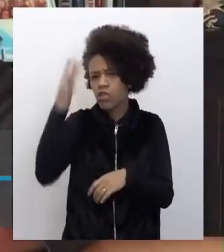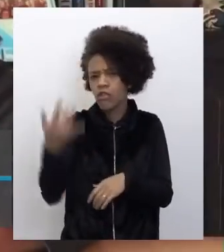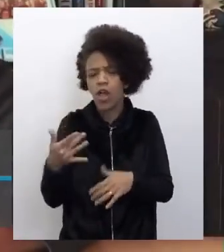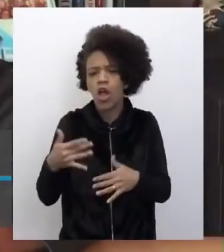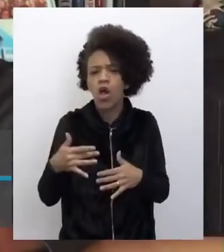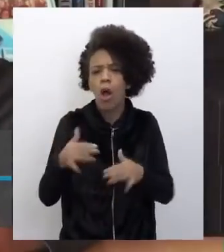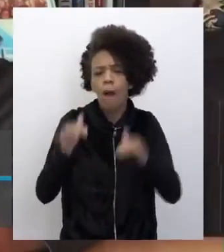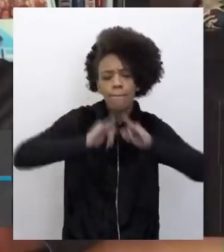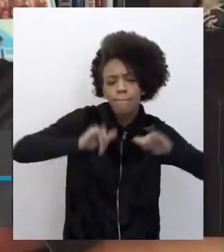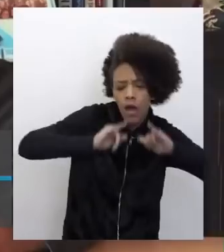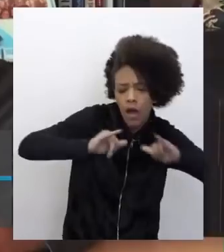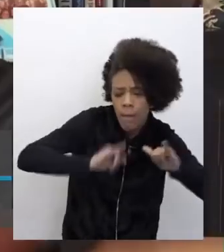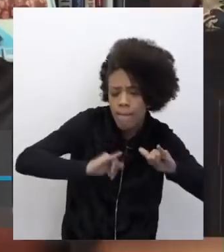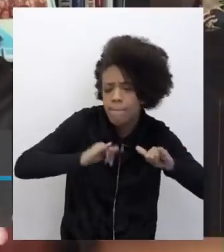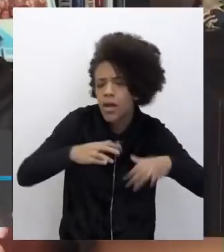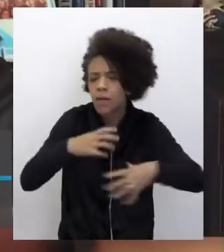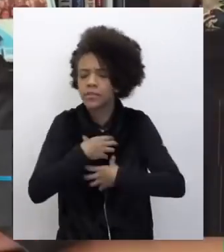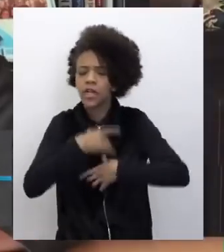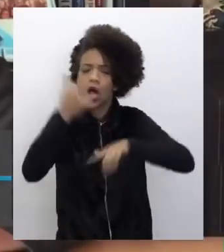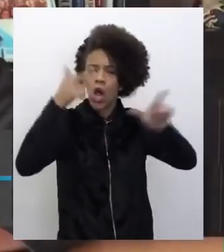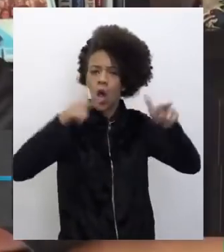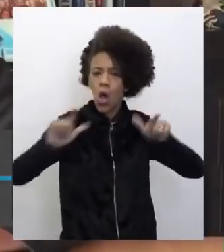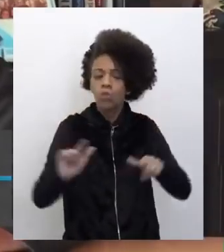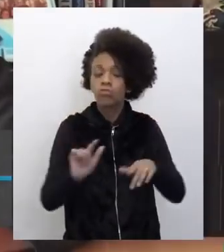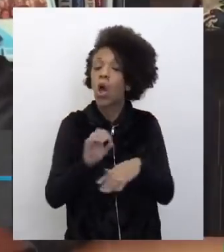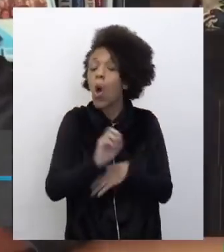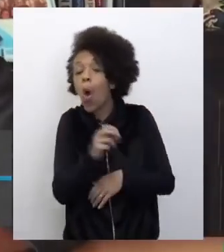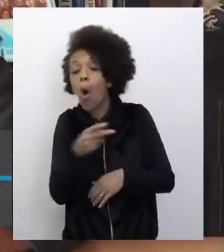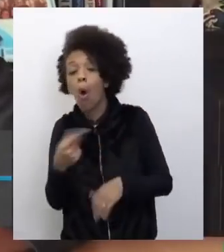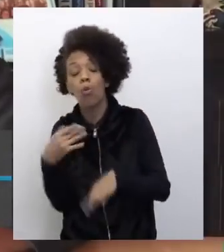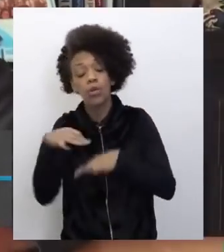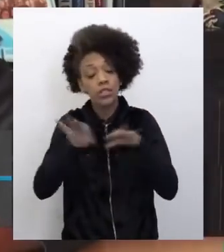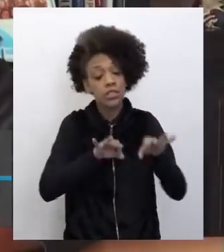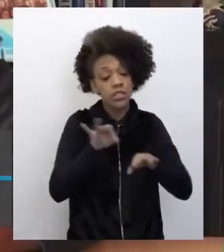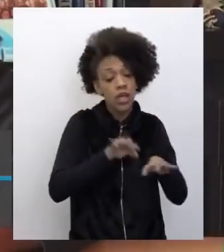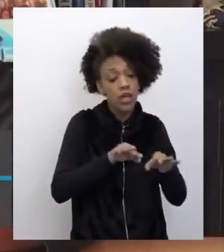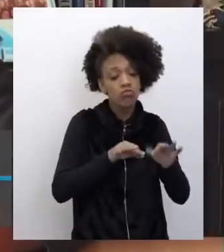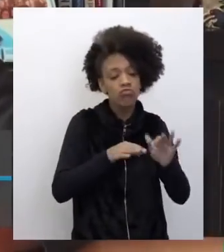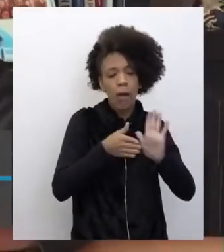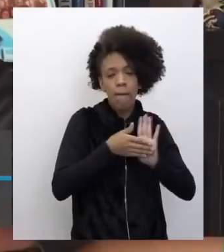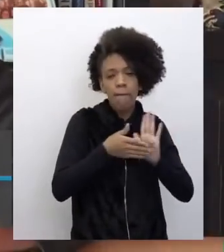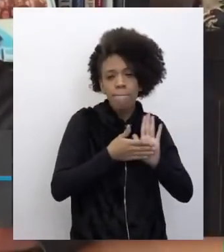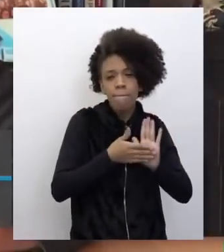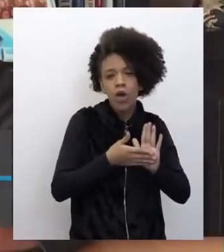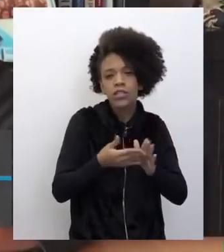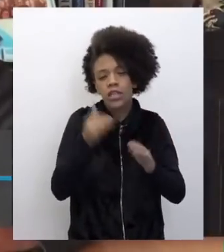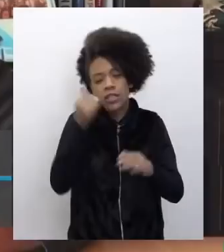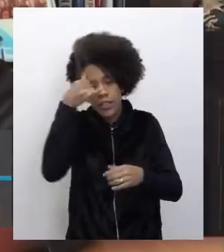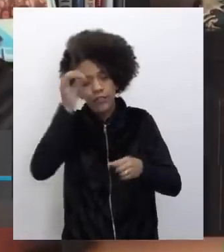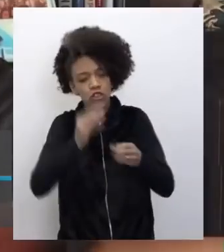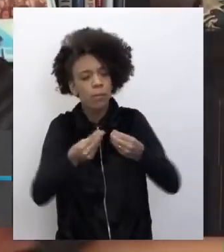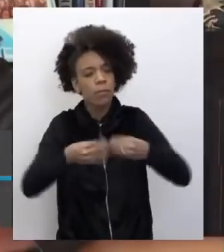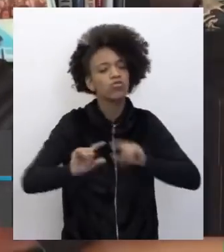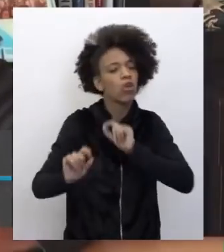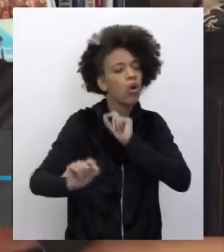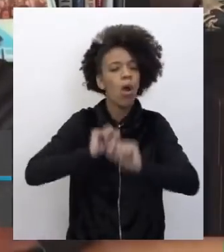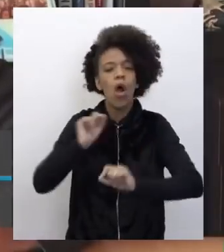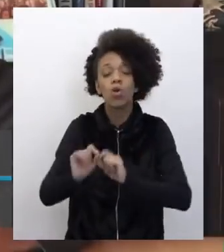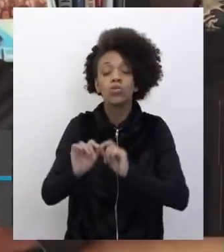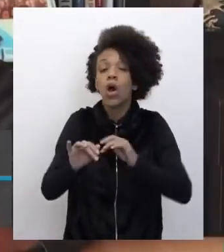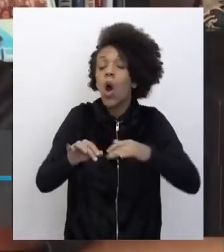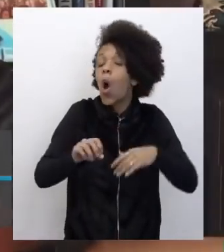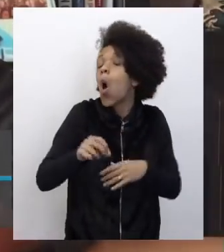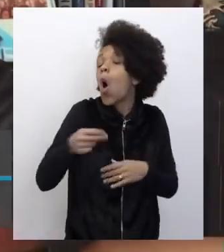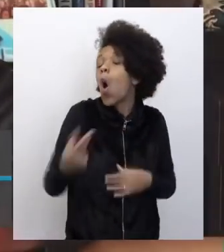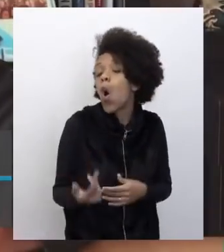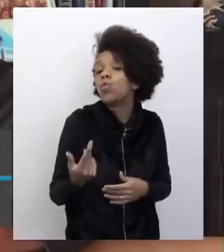para sensibilizar outras pessoas? Ou ainda, criando um protótipo que evite o desperdício de algum recurso? Ou, quem sabe, criando